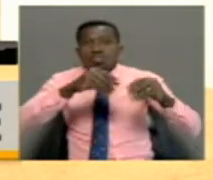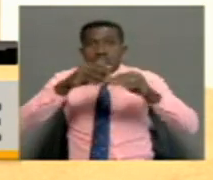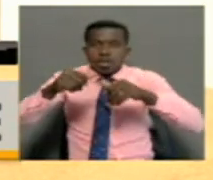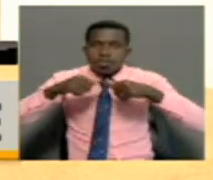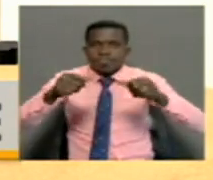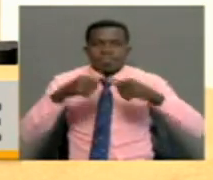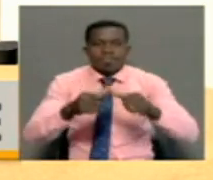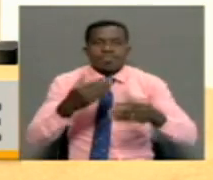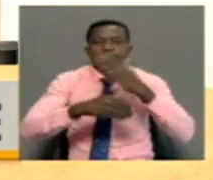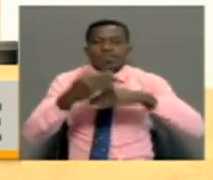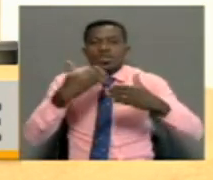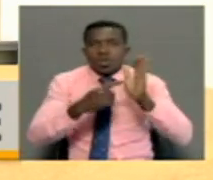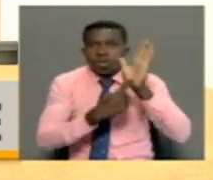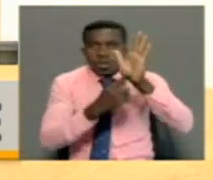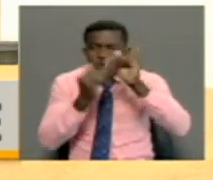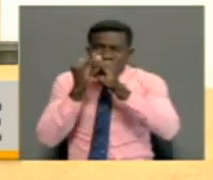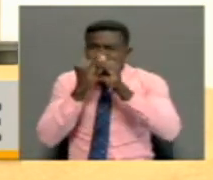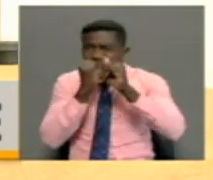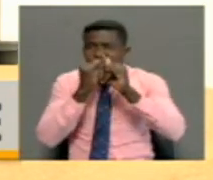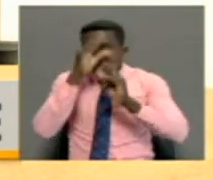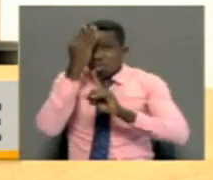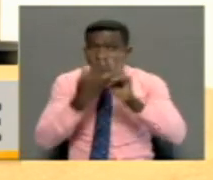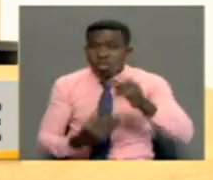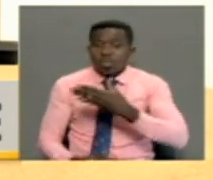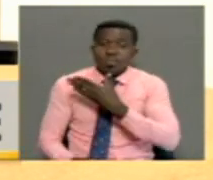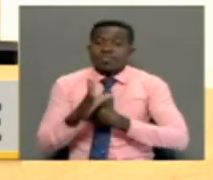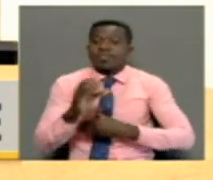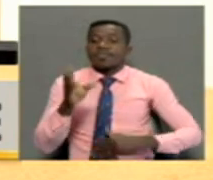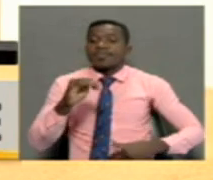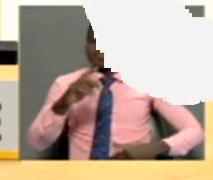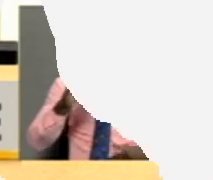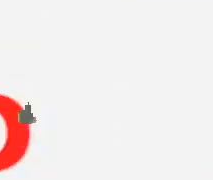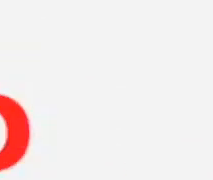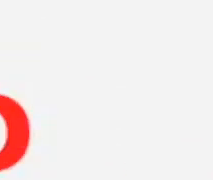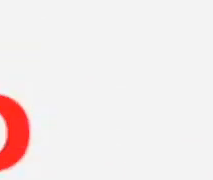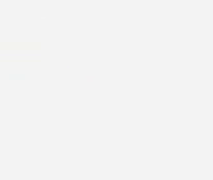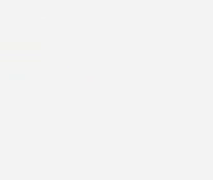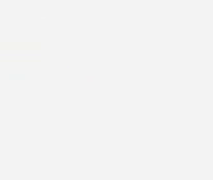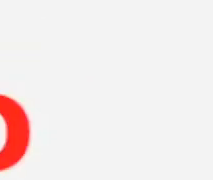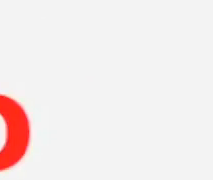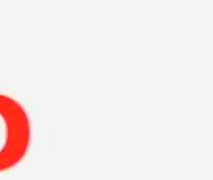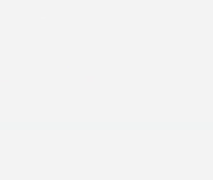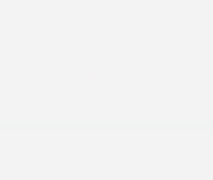imagens são de Celestino Caieso, José dos Santos, ATPA.